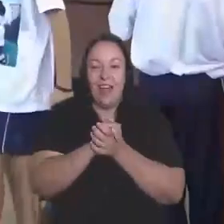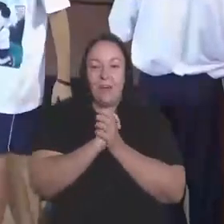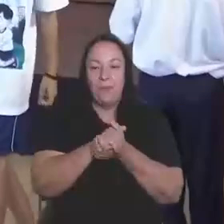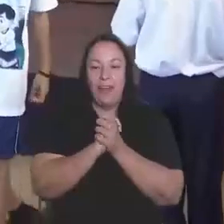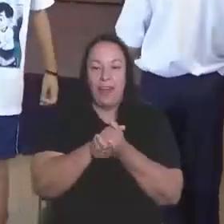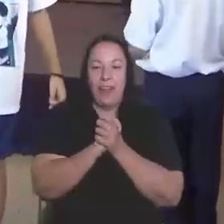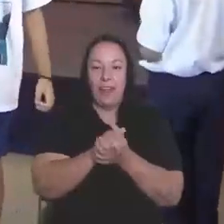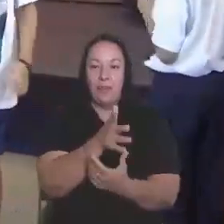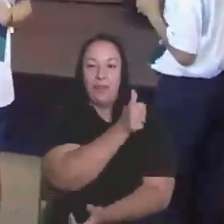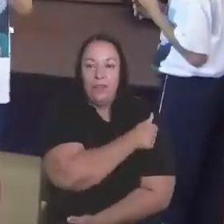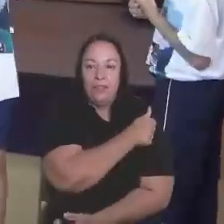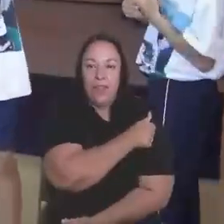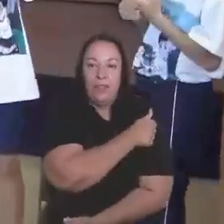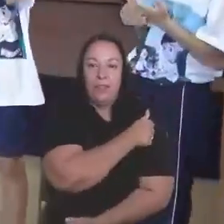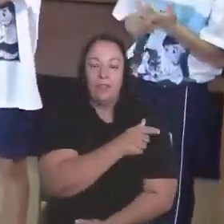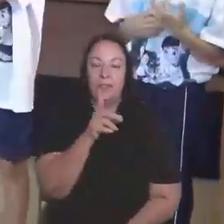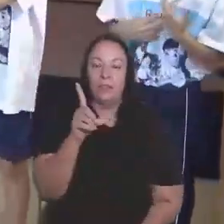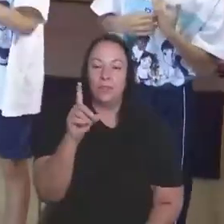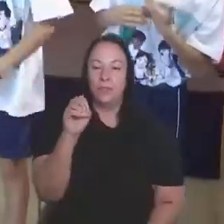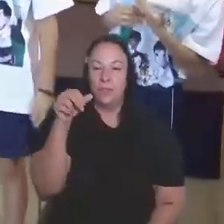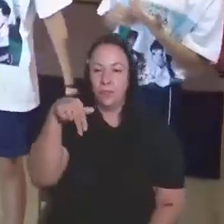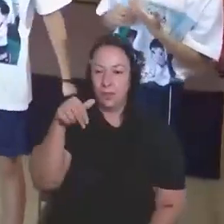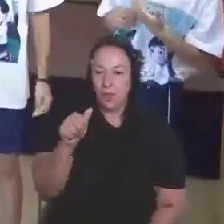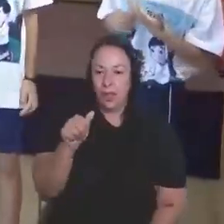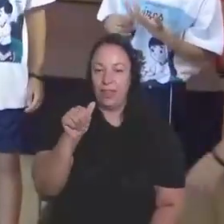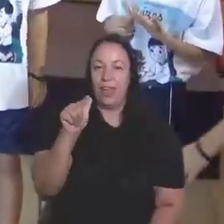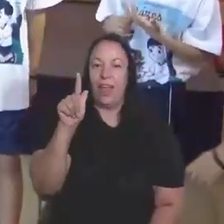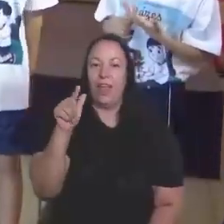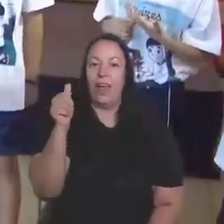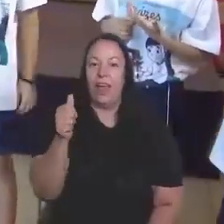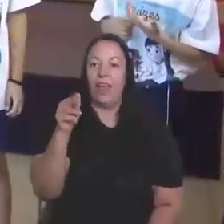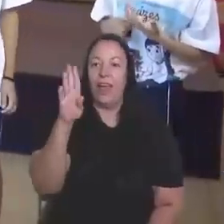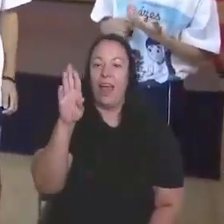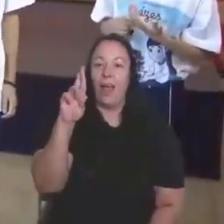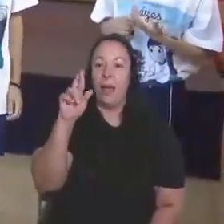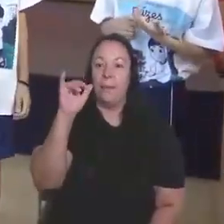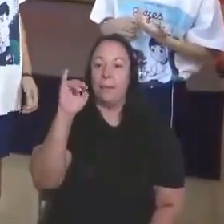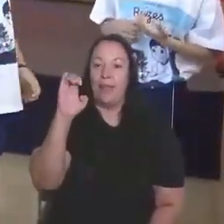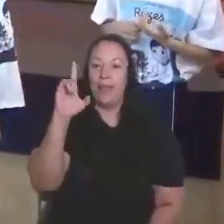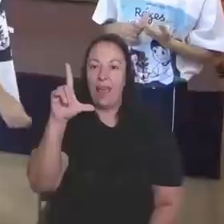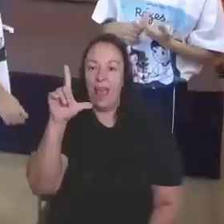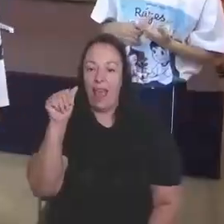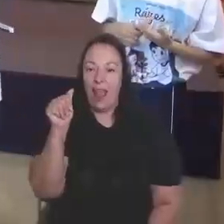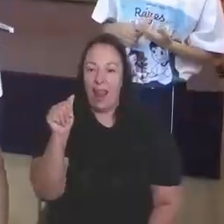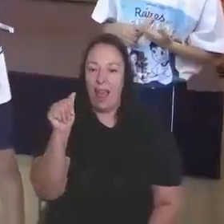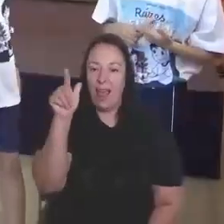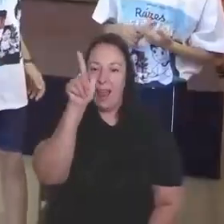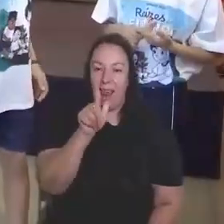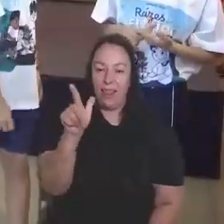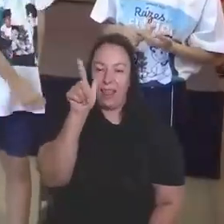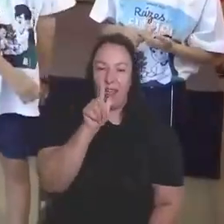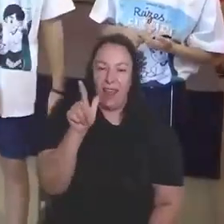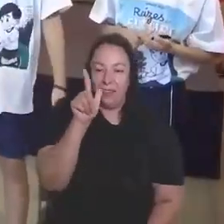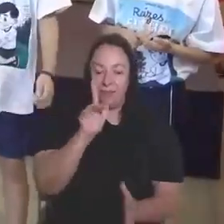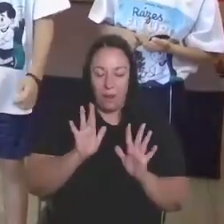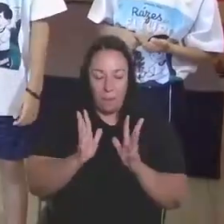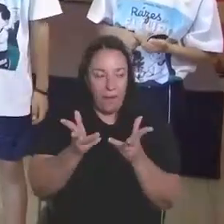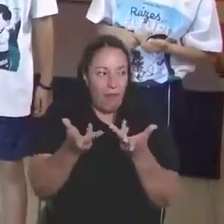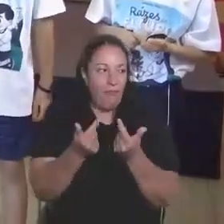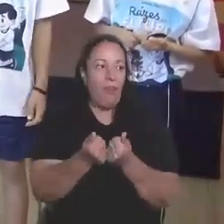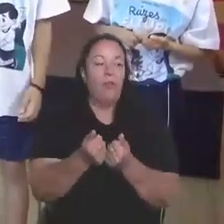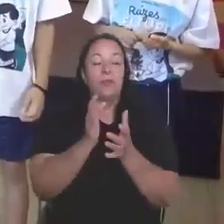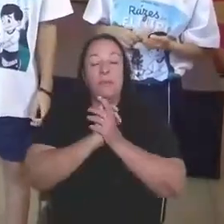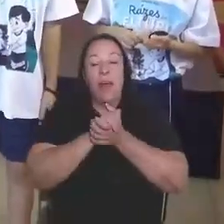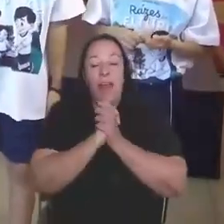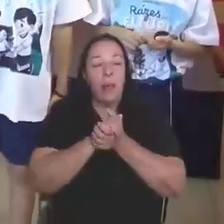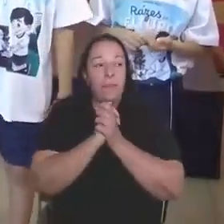Parabéns aos alunos Dona Gabriela, essa escola que faz um trabalho com literatura, né, Serena, que é fantástico. Parabéns a